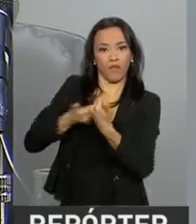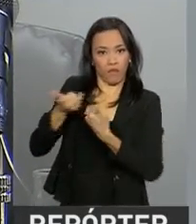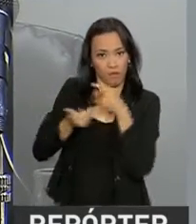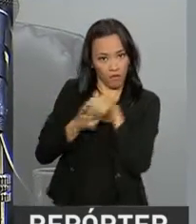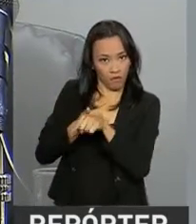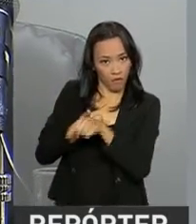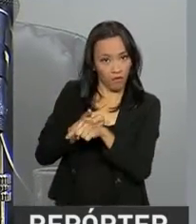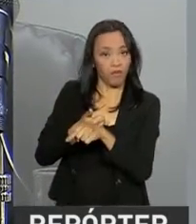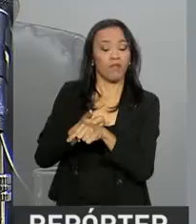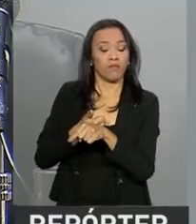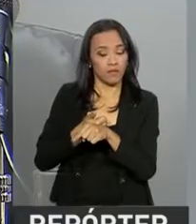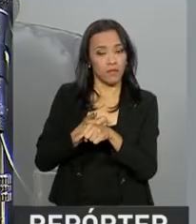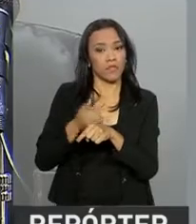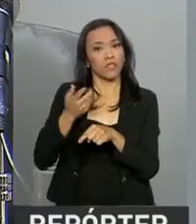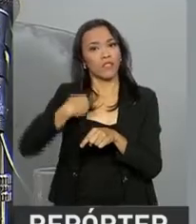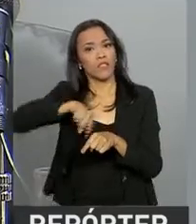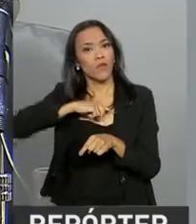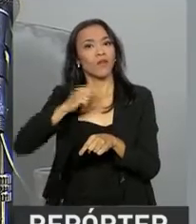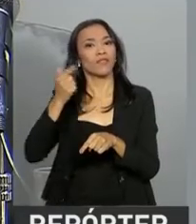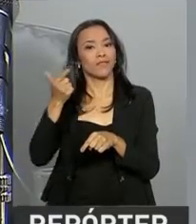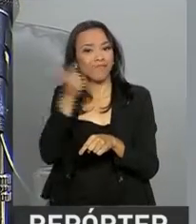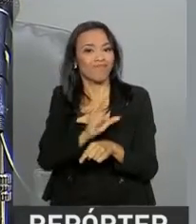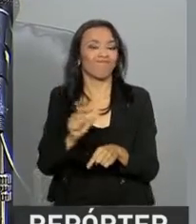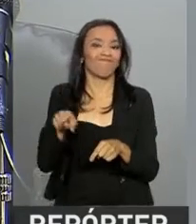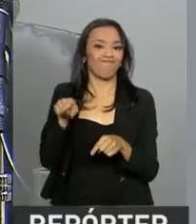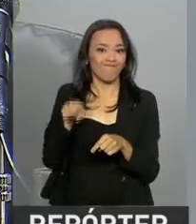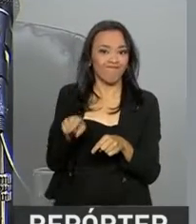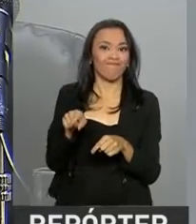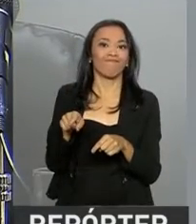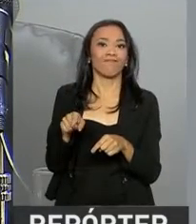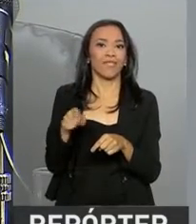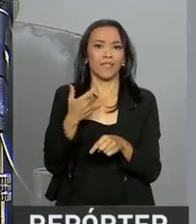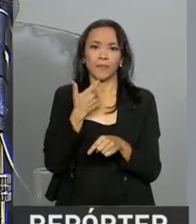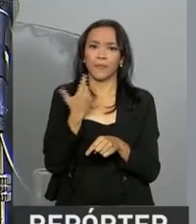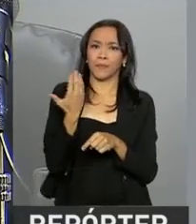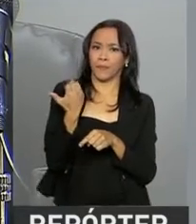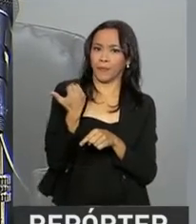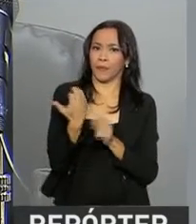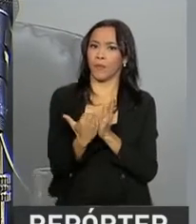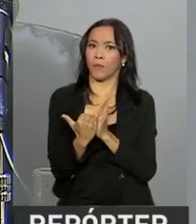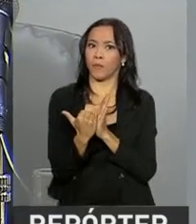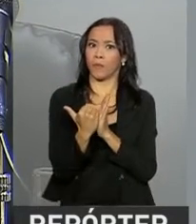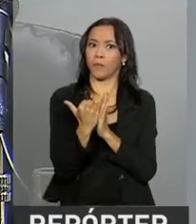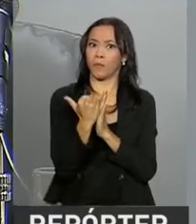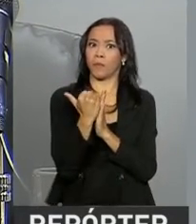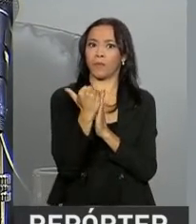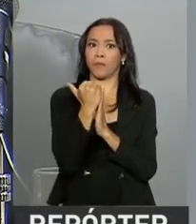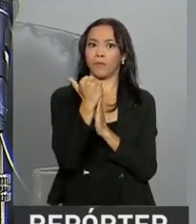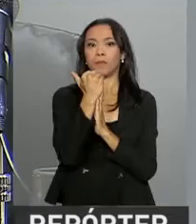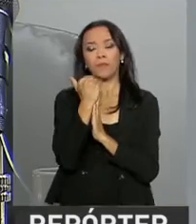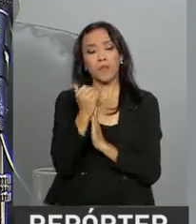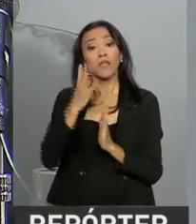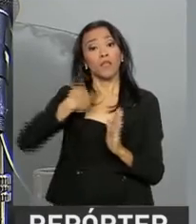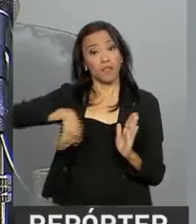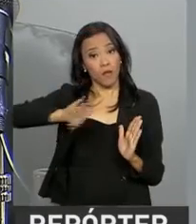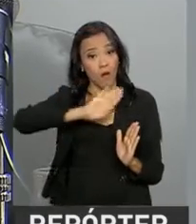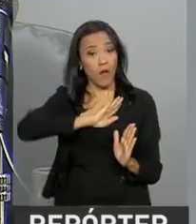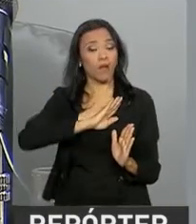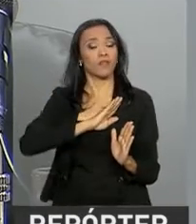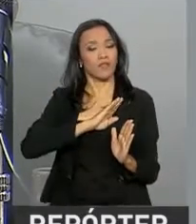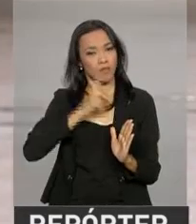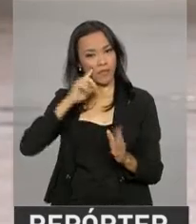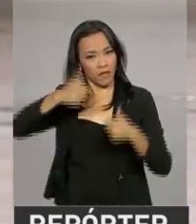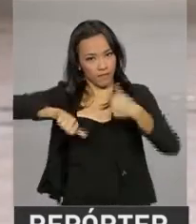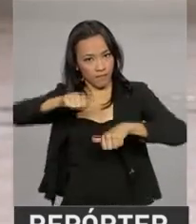nas informações de que nós dispomos, na evolução recente dos indicadores, que nós estamos revendo